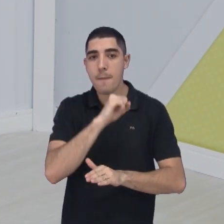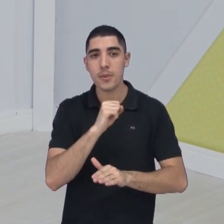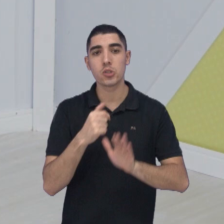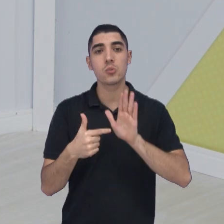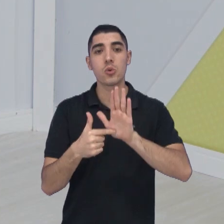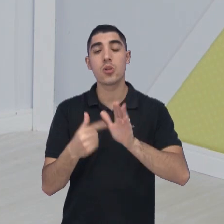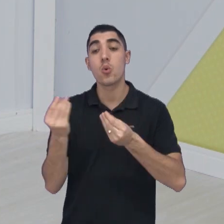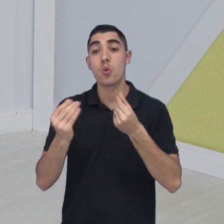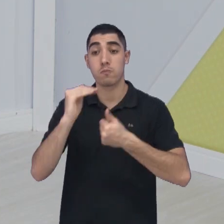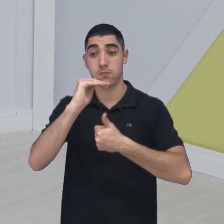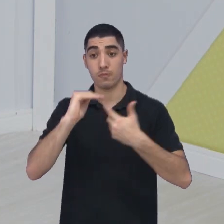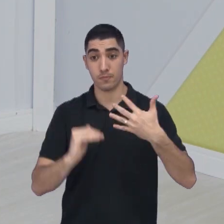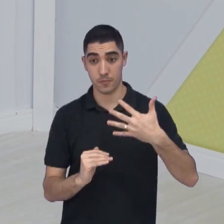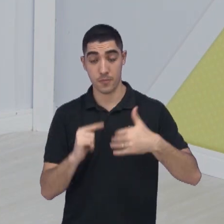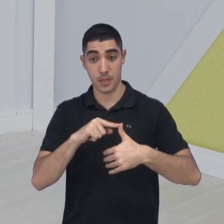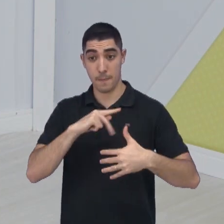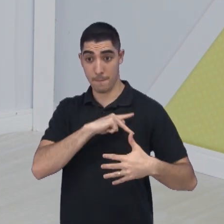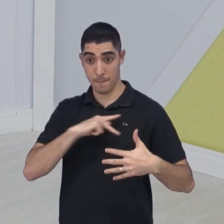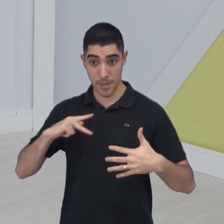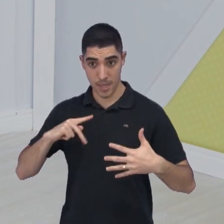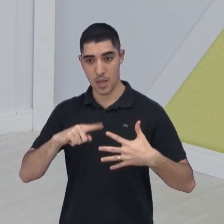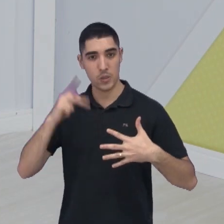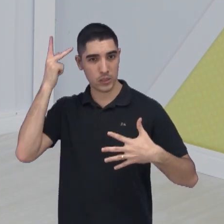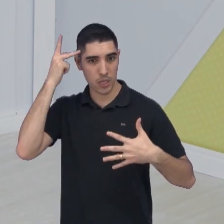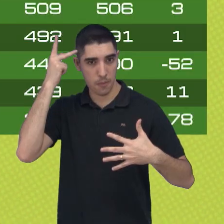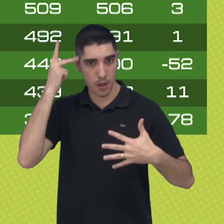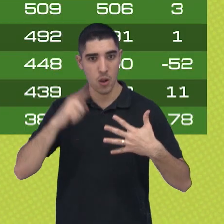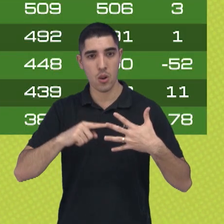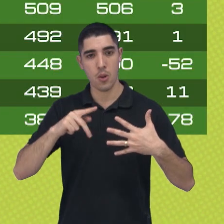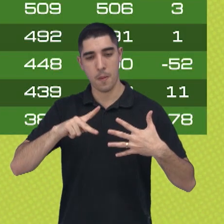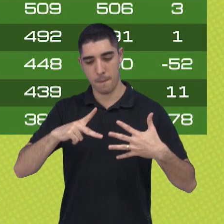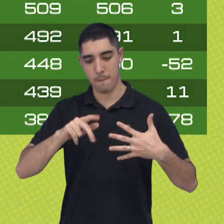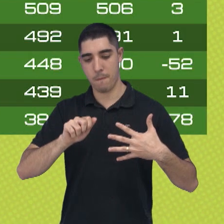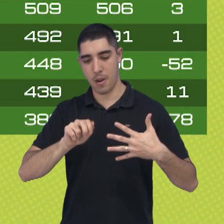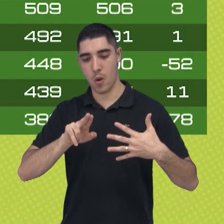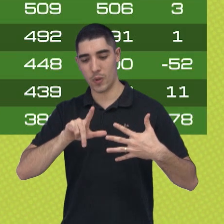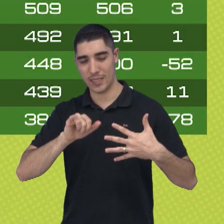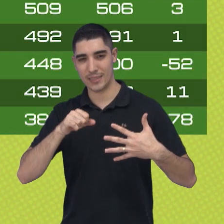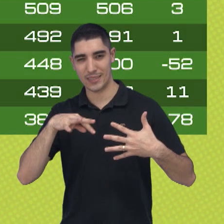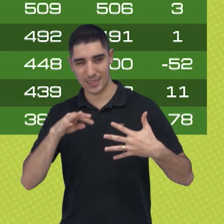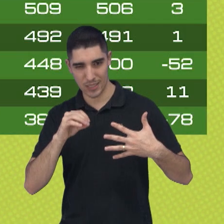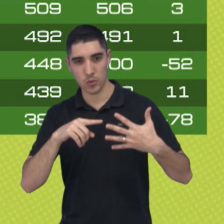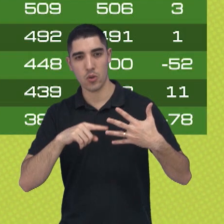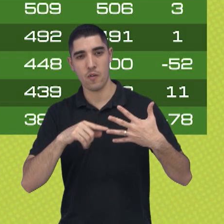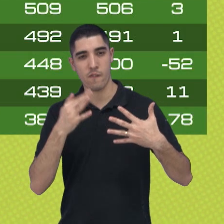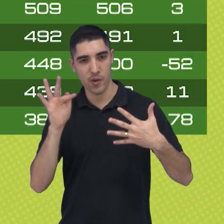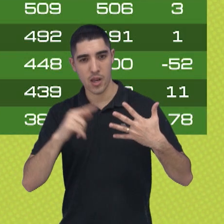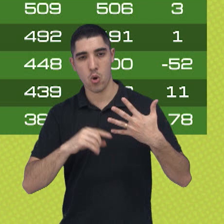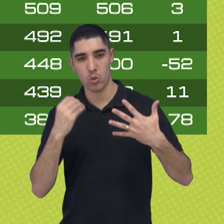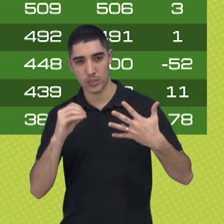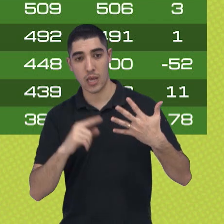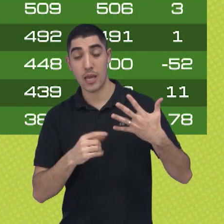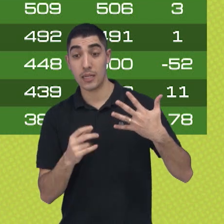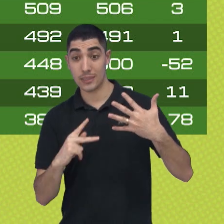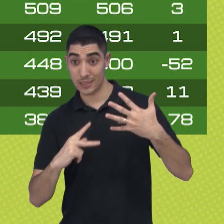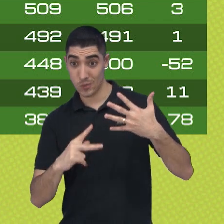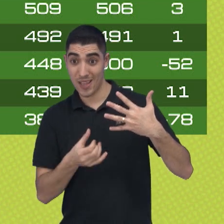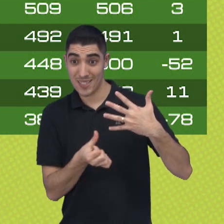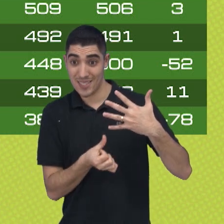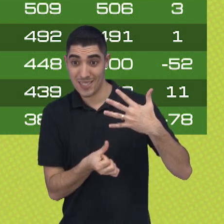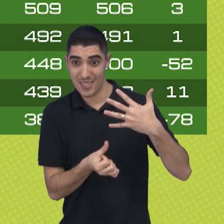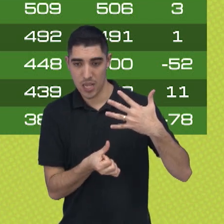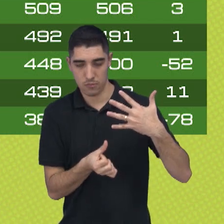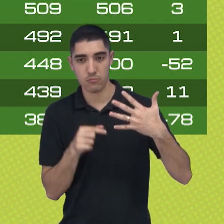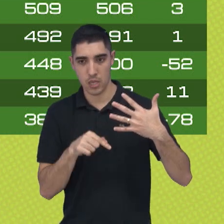olhadinha como é que está a classificação. Pinheiros é líder, São Paulo vem em segundo, Paulistano, Franco, Osasco, São José é o sexto colocado dentro deste